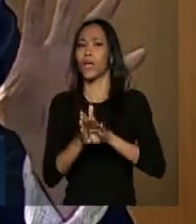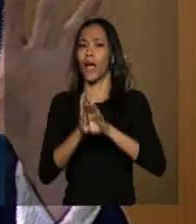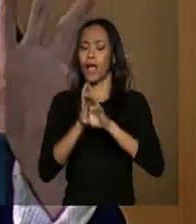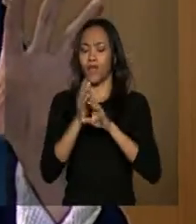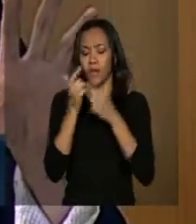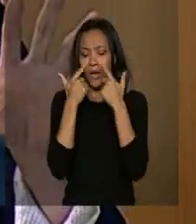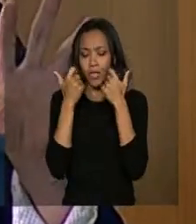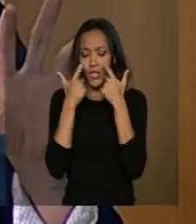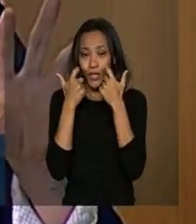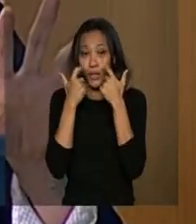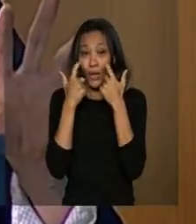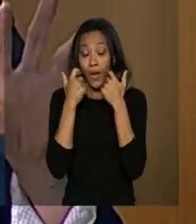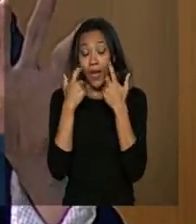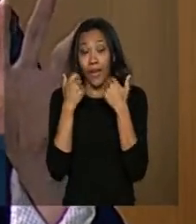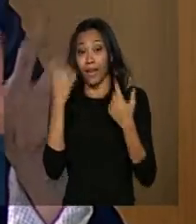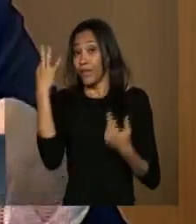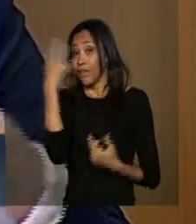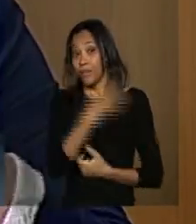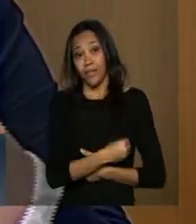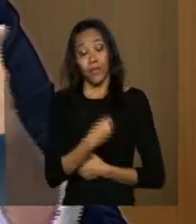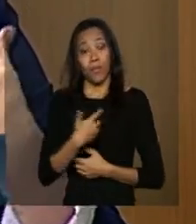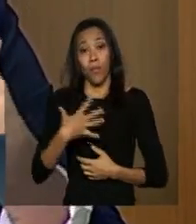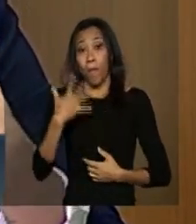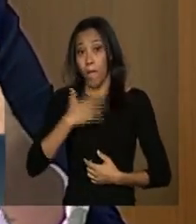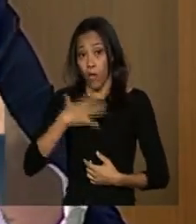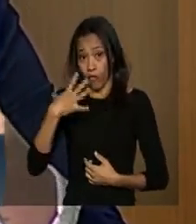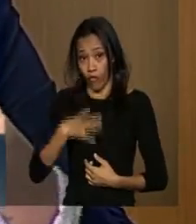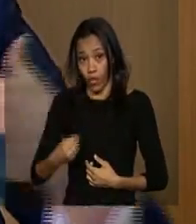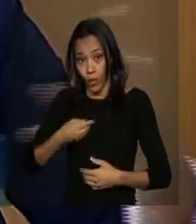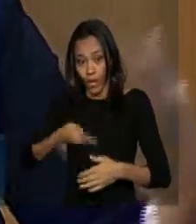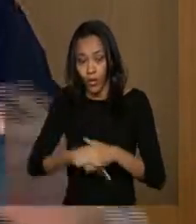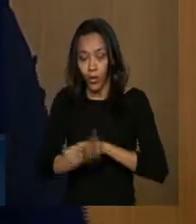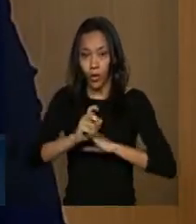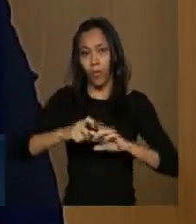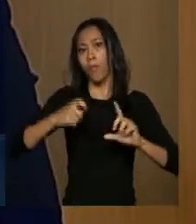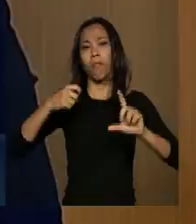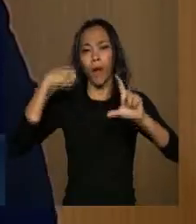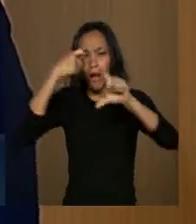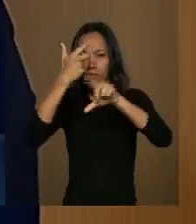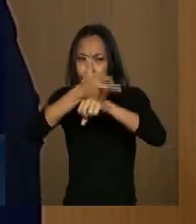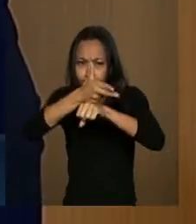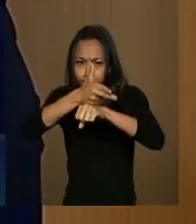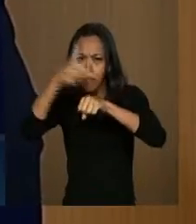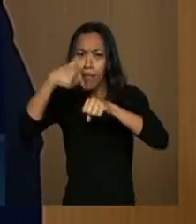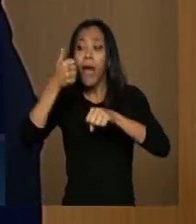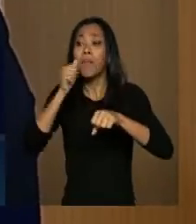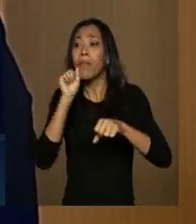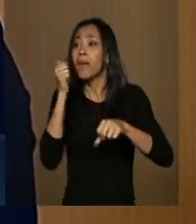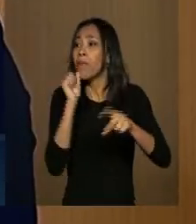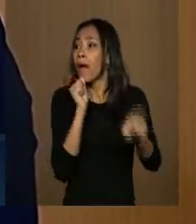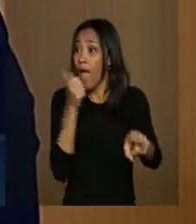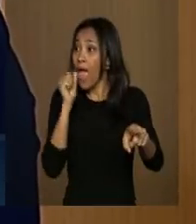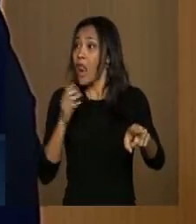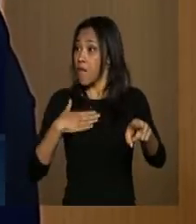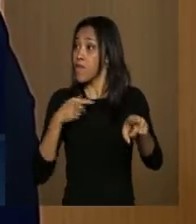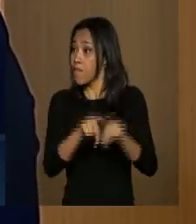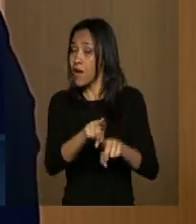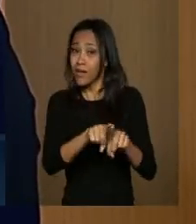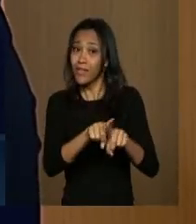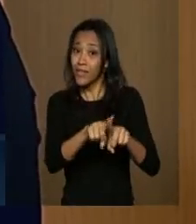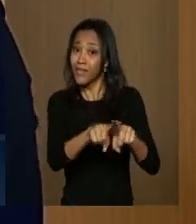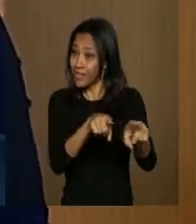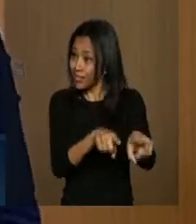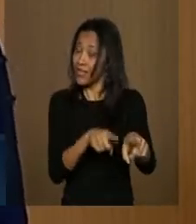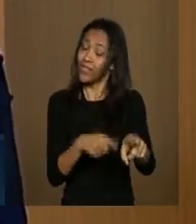começar a chorar, porque foi a cena mais linda da minha vida. Meu filho entrou no estúdio, saiu correndo, abraçou a menininha e falou: mamãe, ela é a minha irmãzinha de